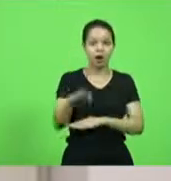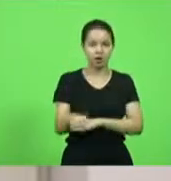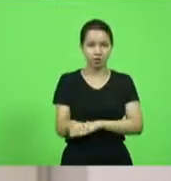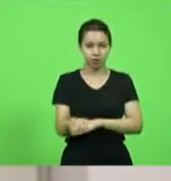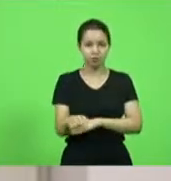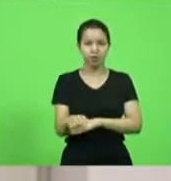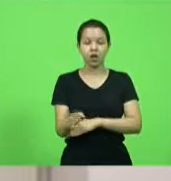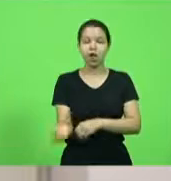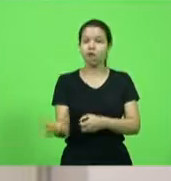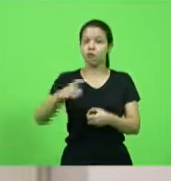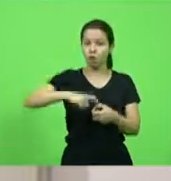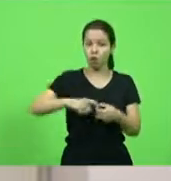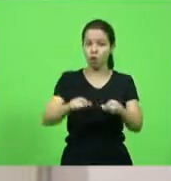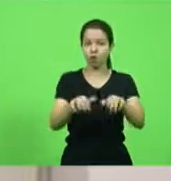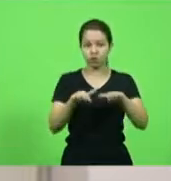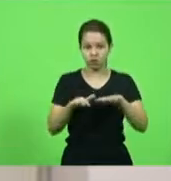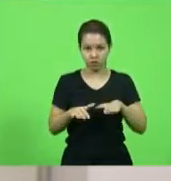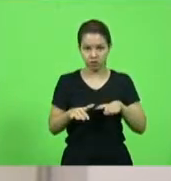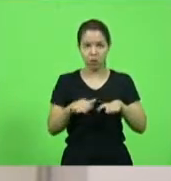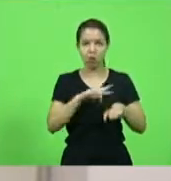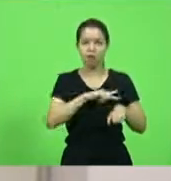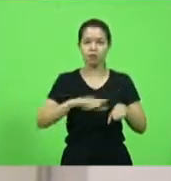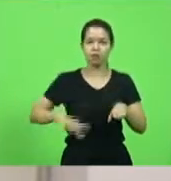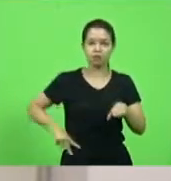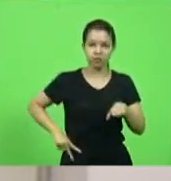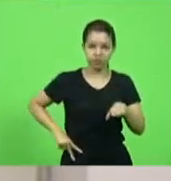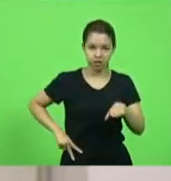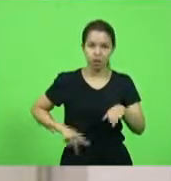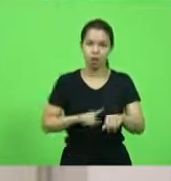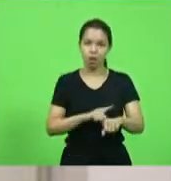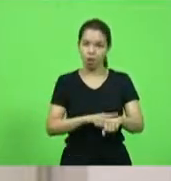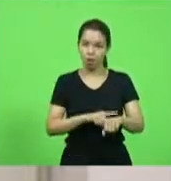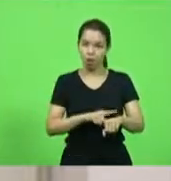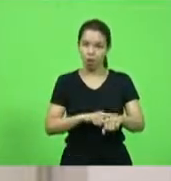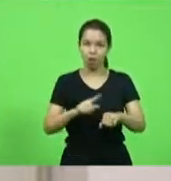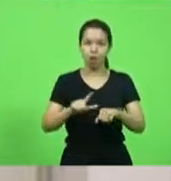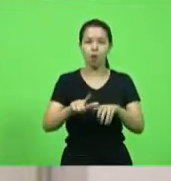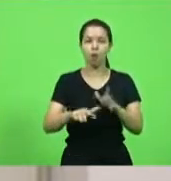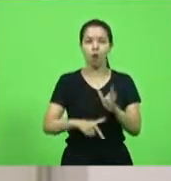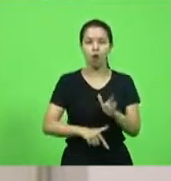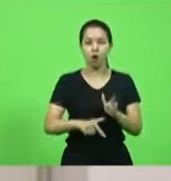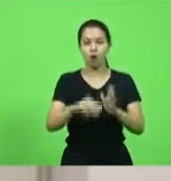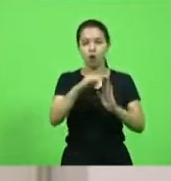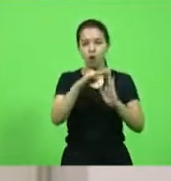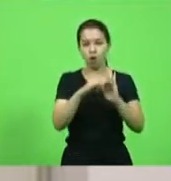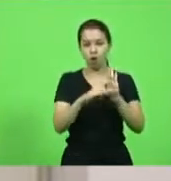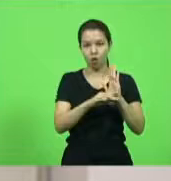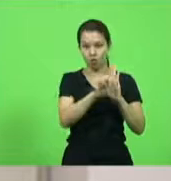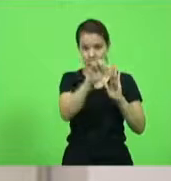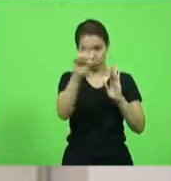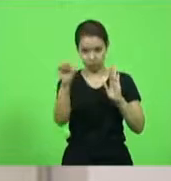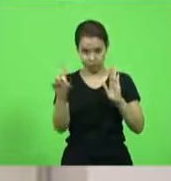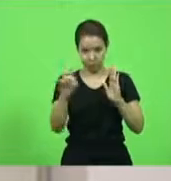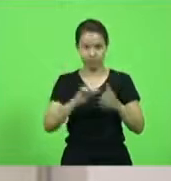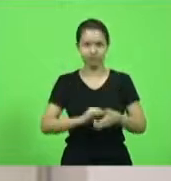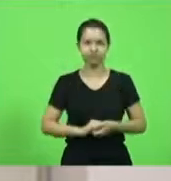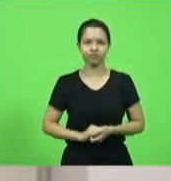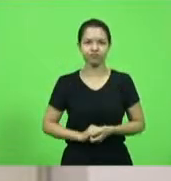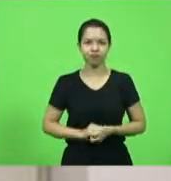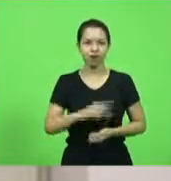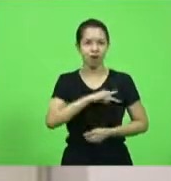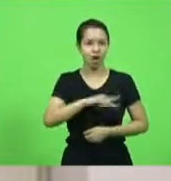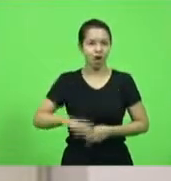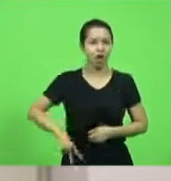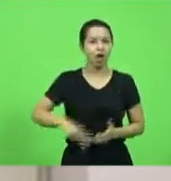Reaberta a sessão, o senhor presidente adentrou no próximo horário. Ordem do dia. O senhor presidente procedeu à leitura do parecer